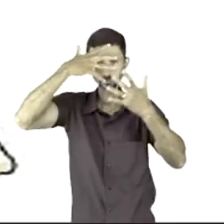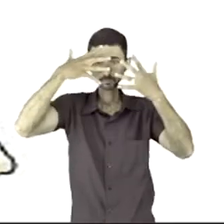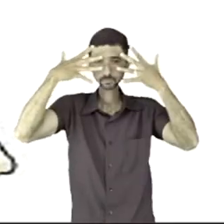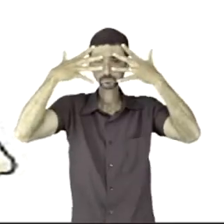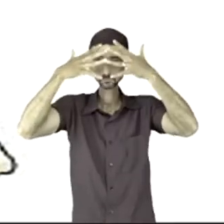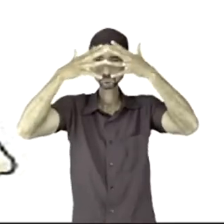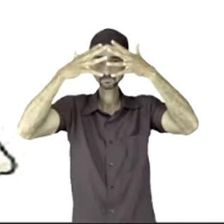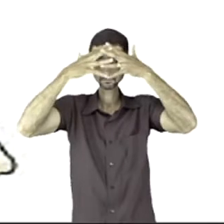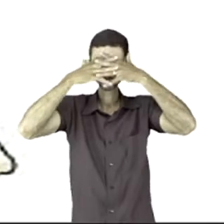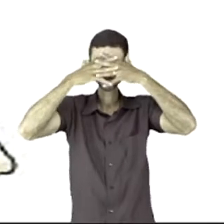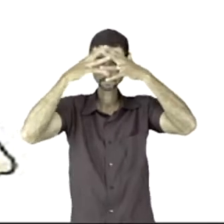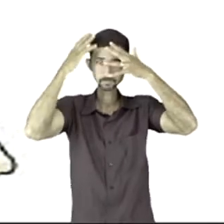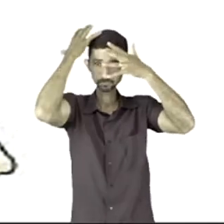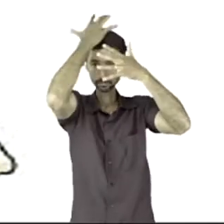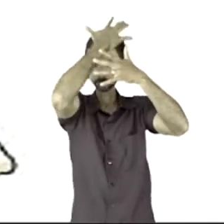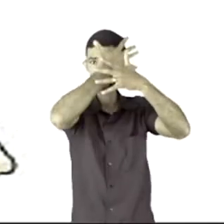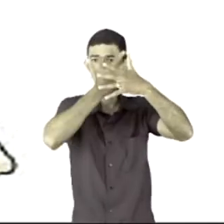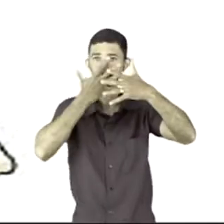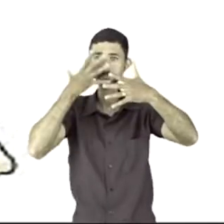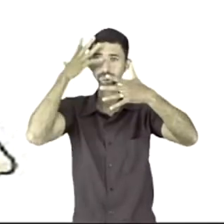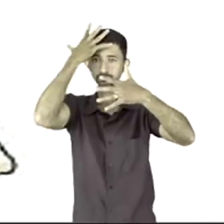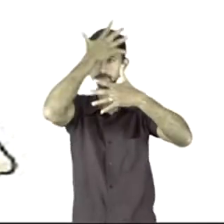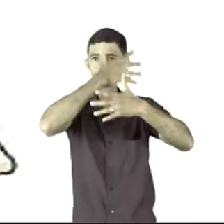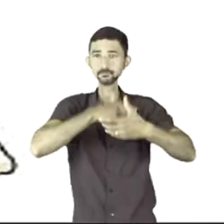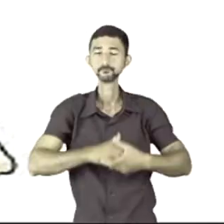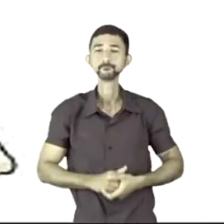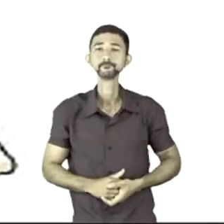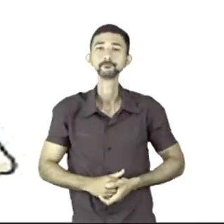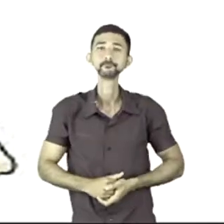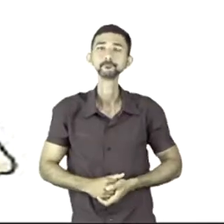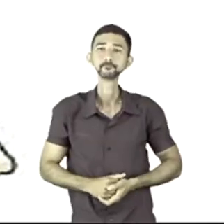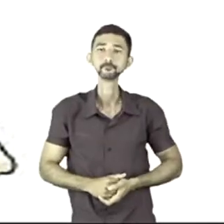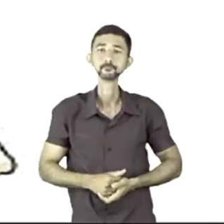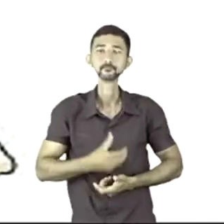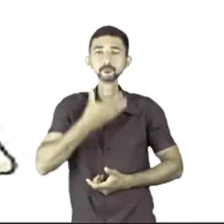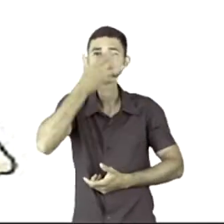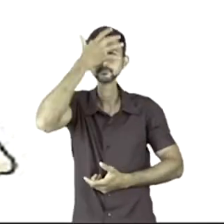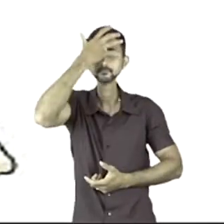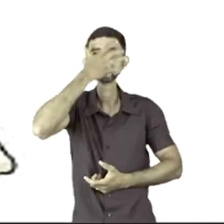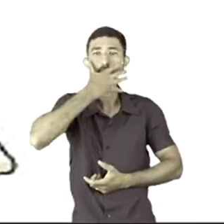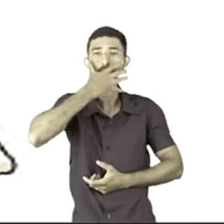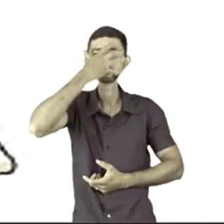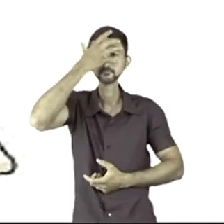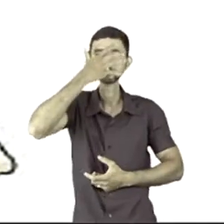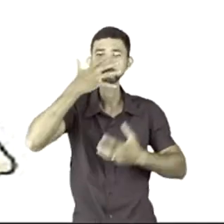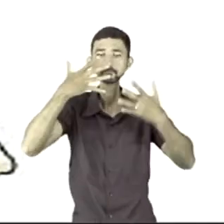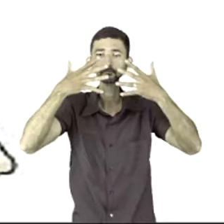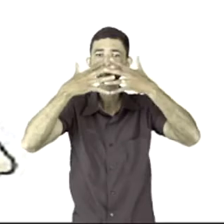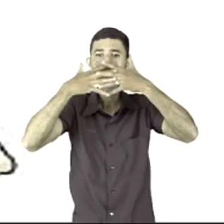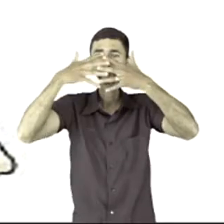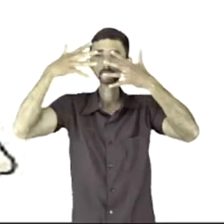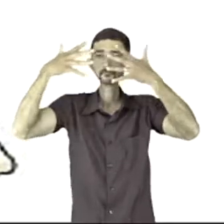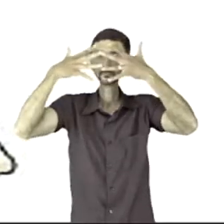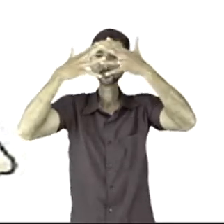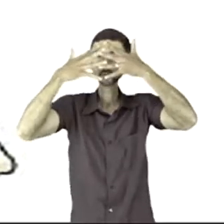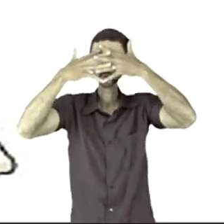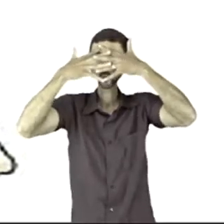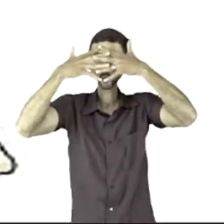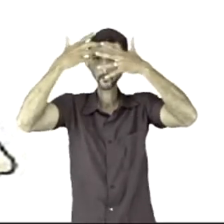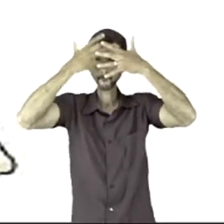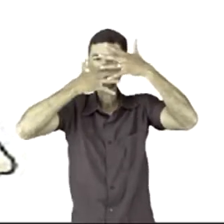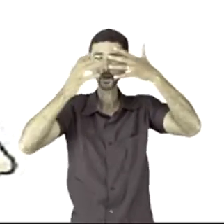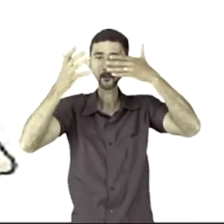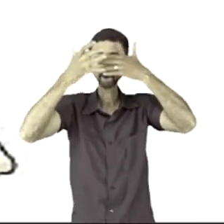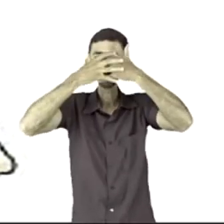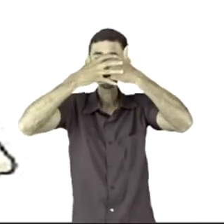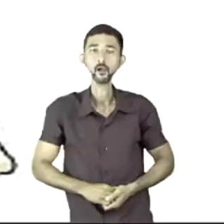essa que envolve a região da cabeça. Aonde fica o rosto, você tem uma tela que vai